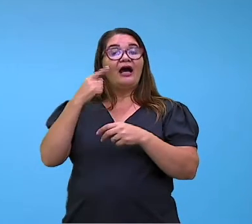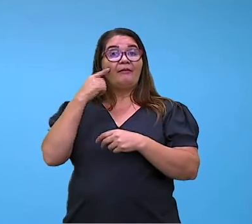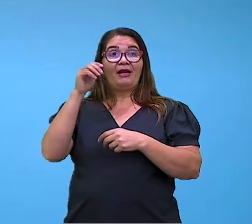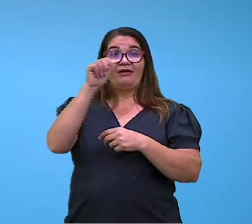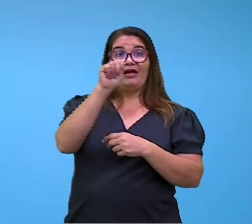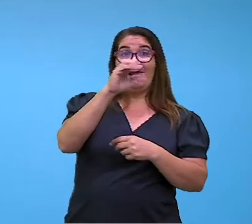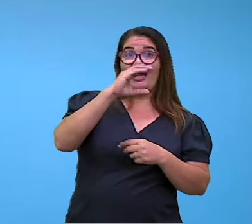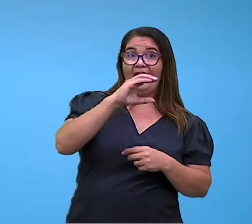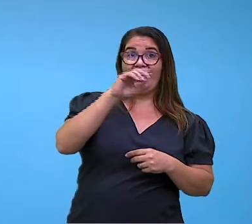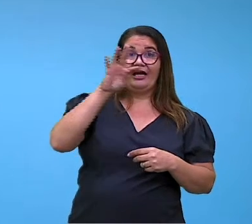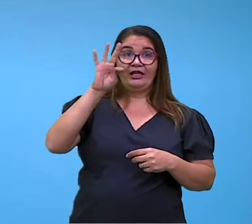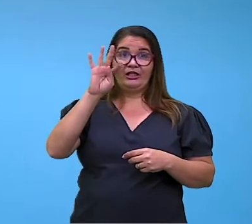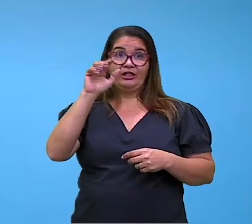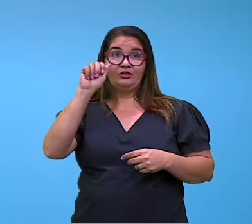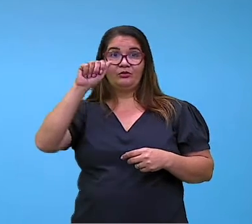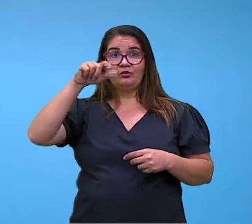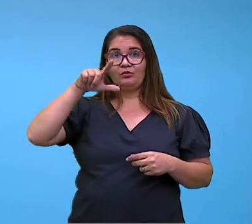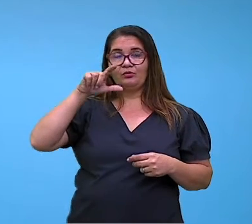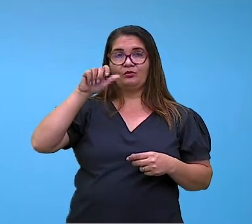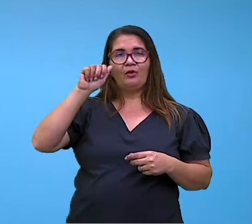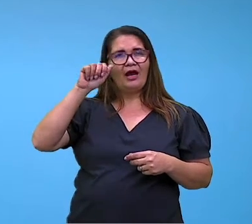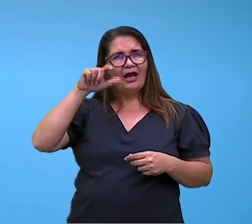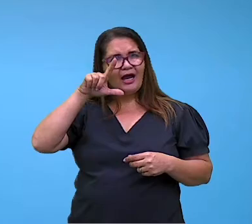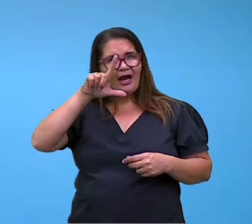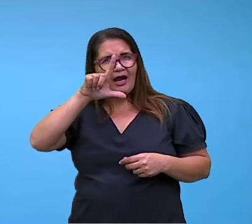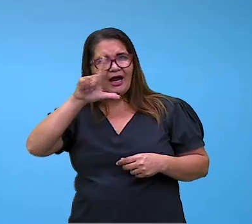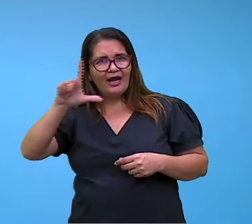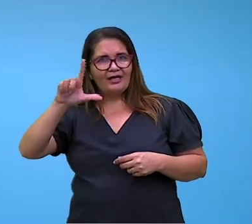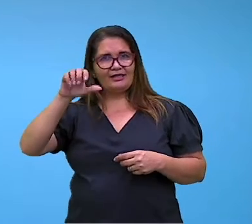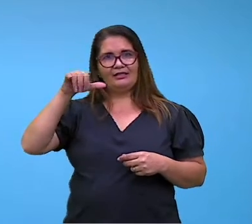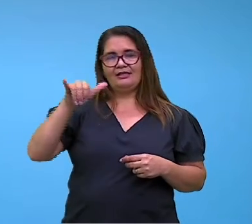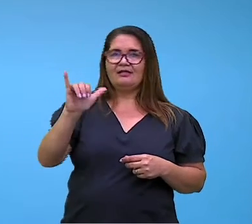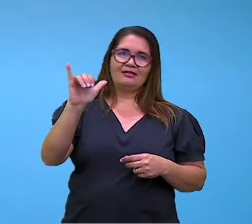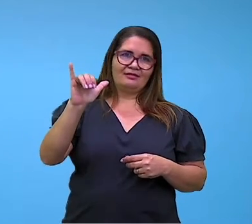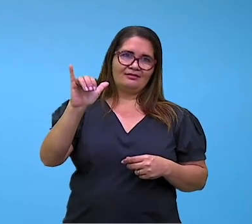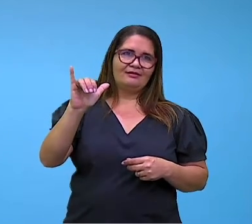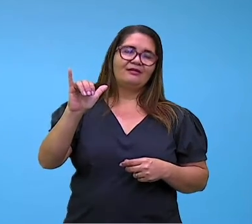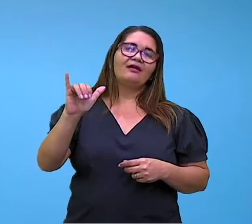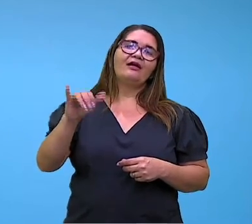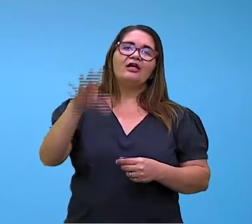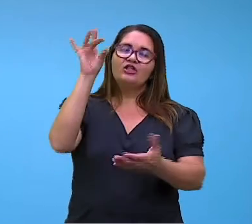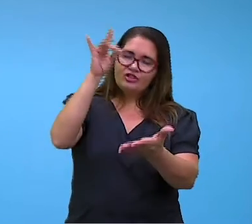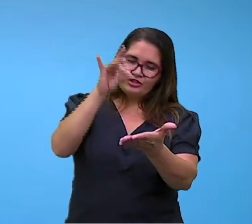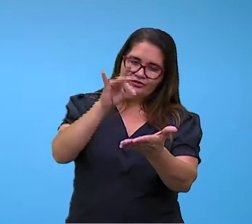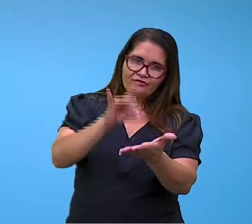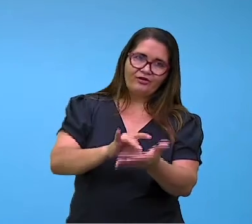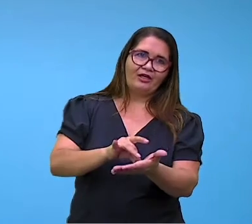na verdade, é isso daí. Então, actually, na verdade,